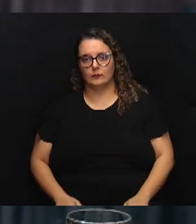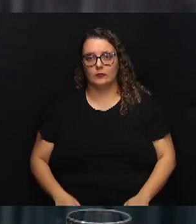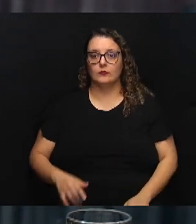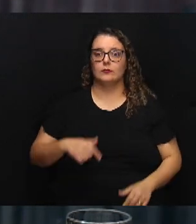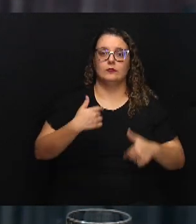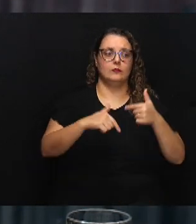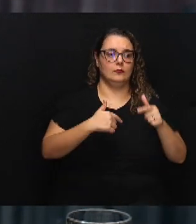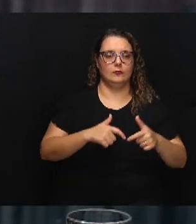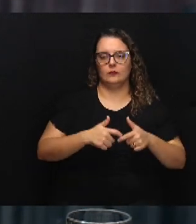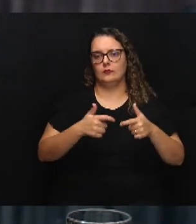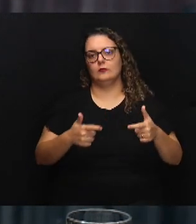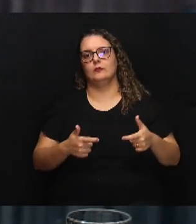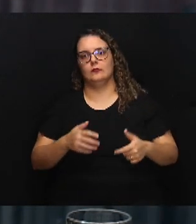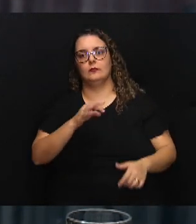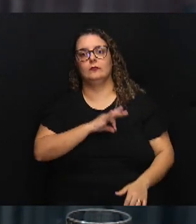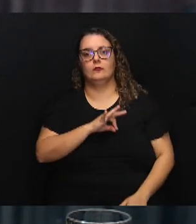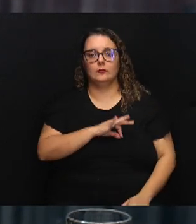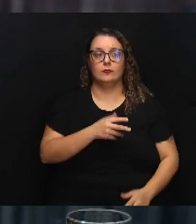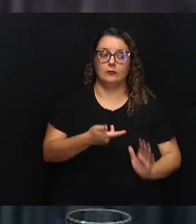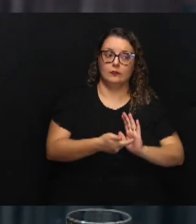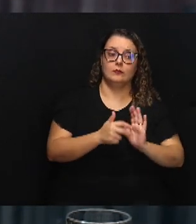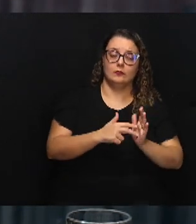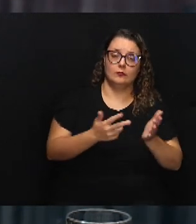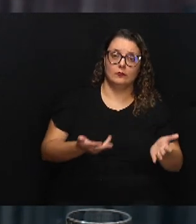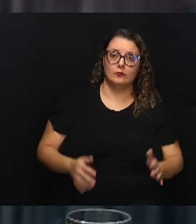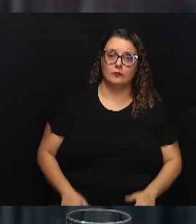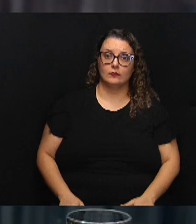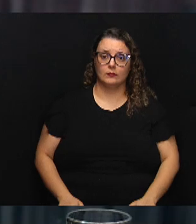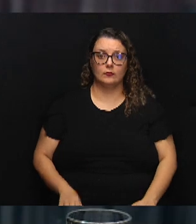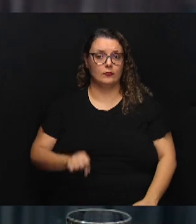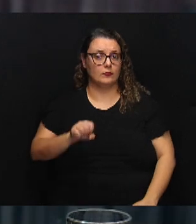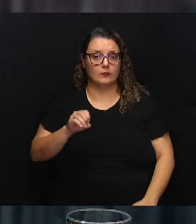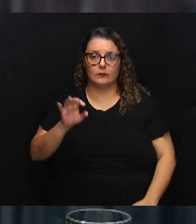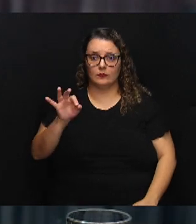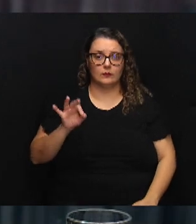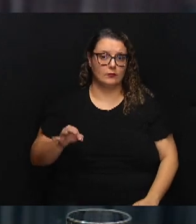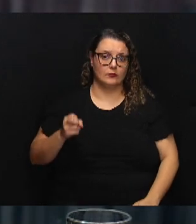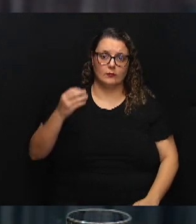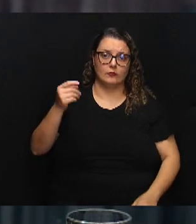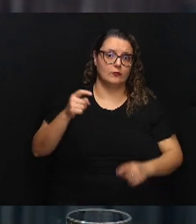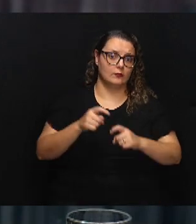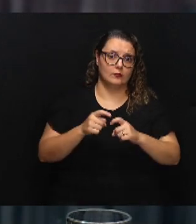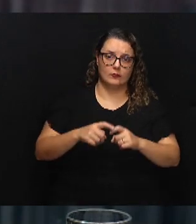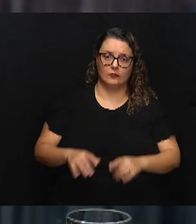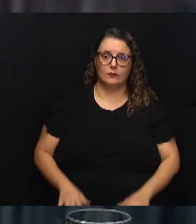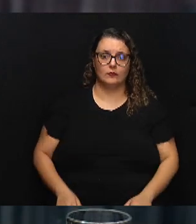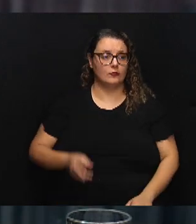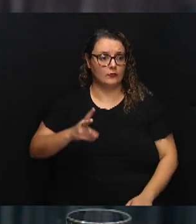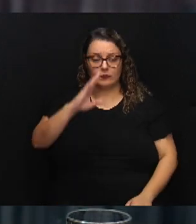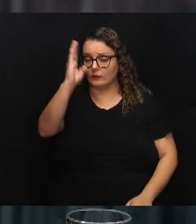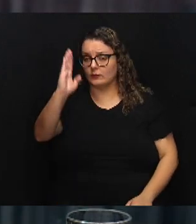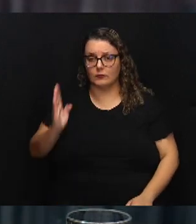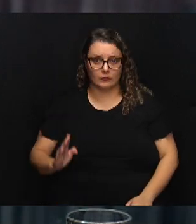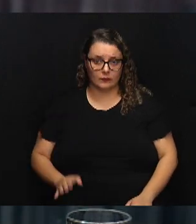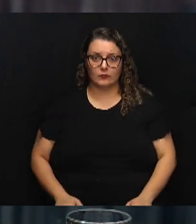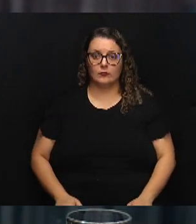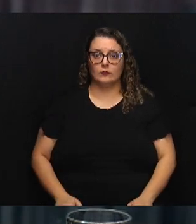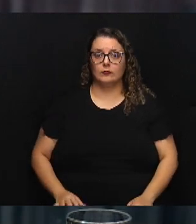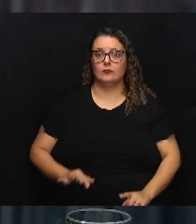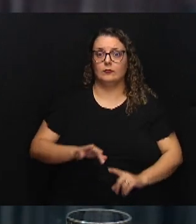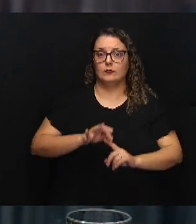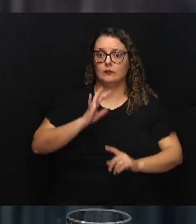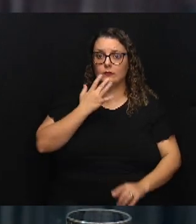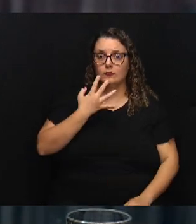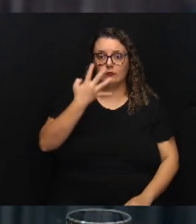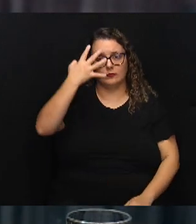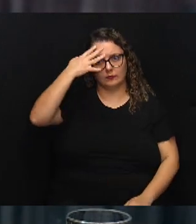trabalham muito e são bem remunerados nesse sentido, 80% das minhas viagens dos médicos sempre é Brasil. Então eles preferem ficar